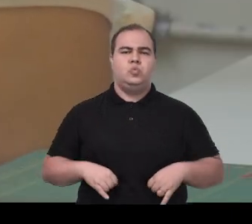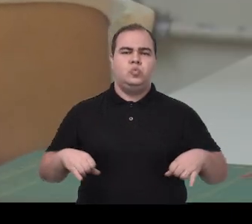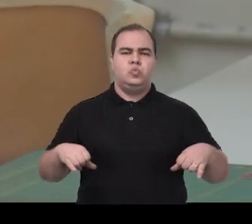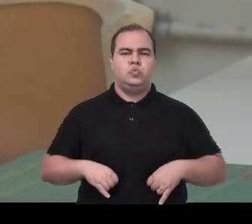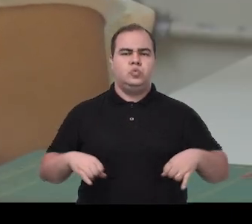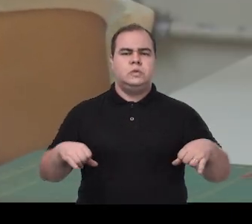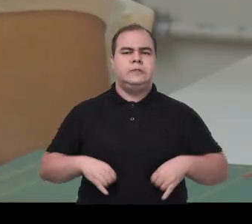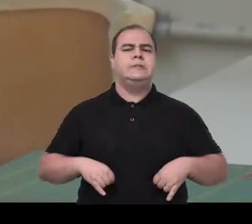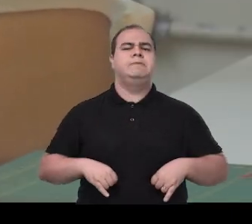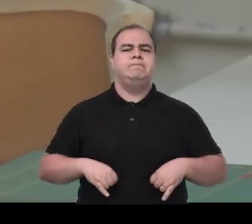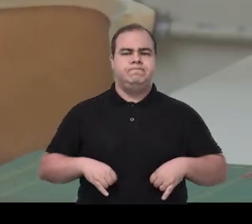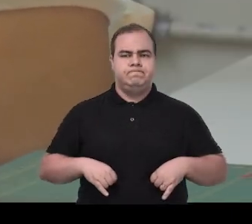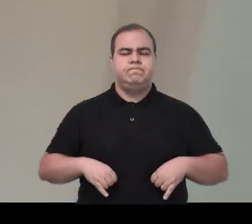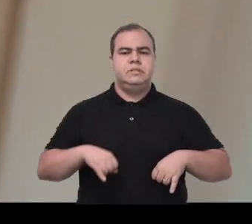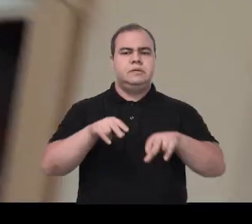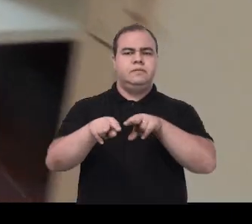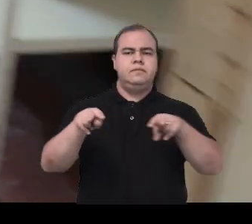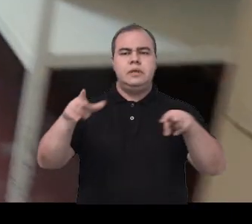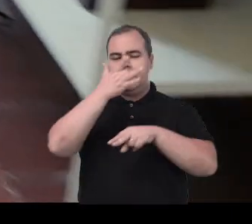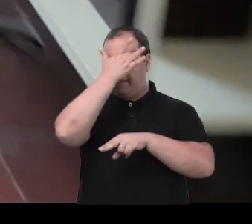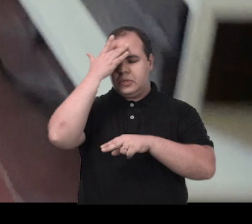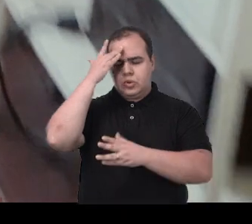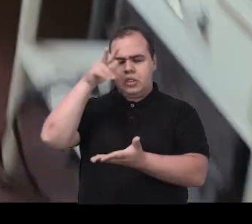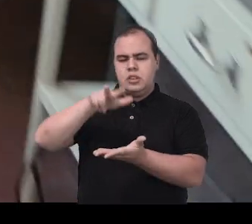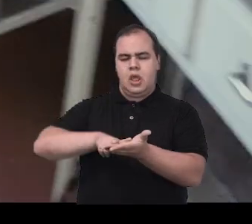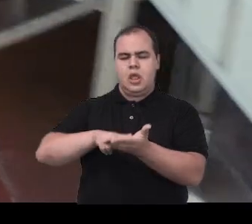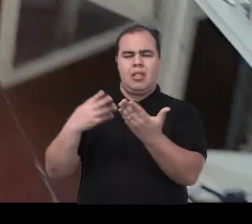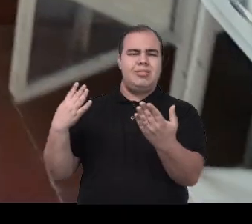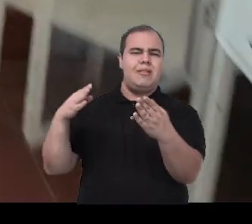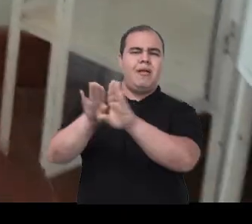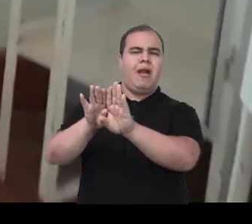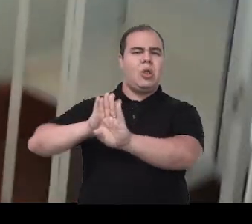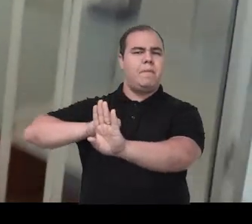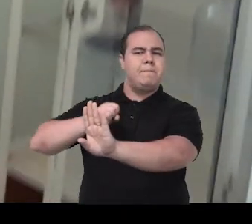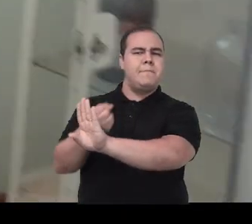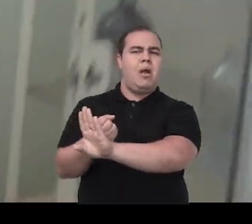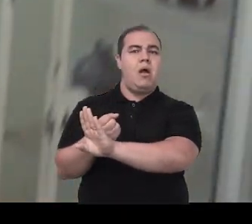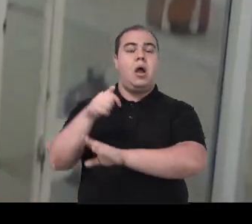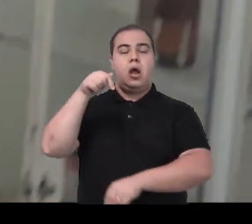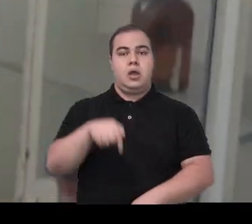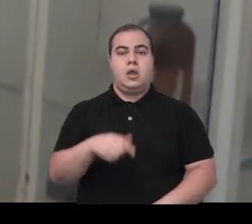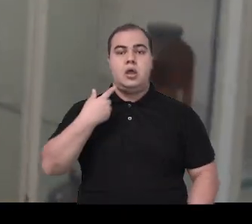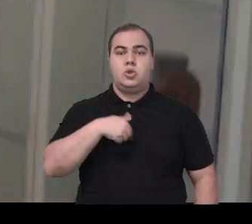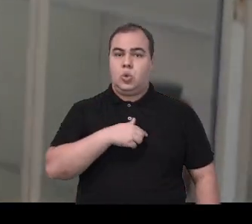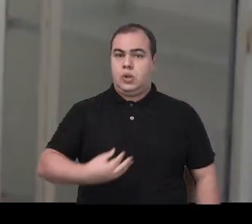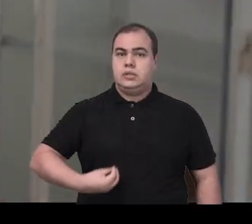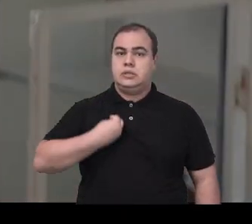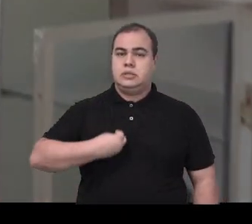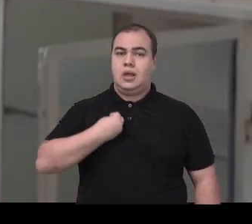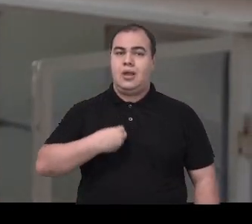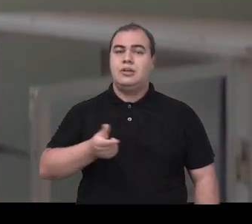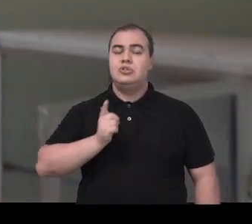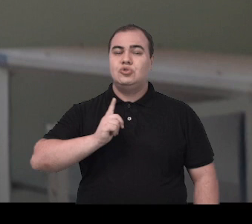sofrido. Elisete Fátima da Silva, monitora de oficinas. Dele, trancado. Esse setor mesmo aqui que a gente